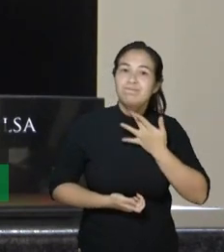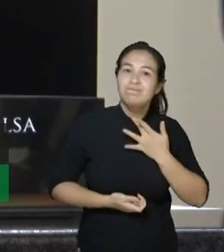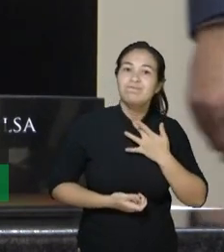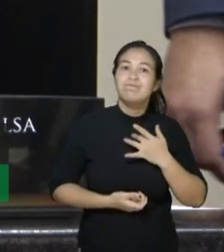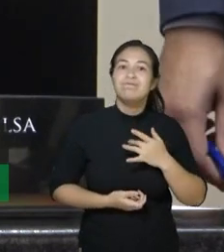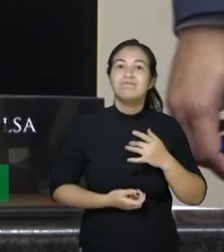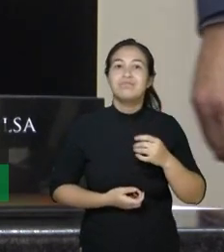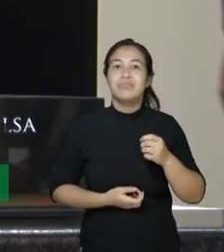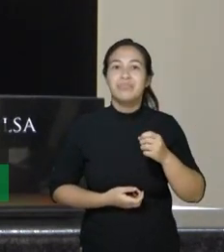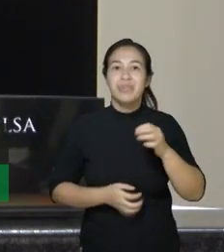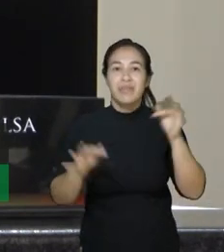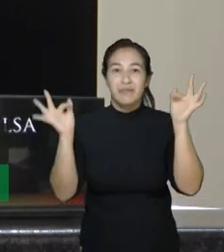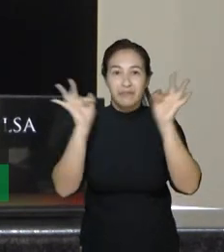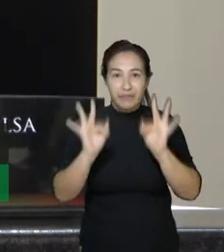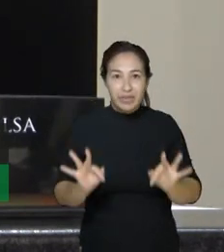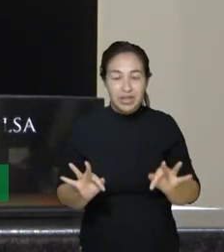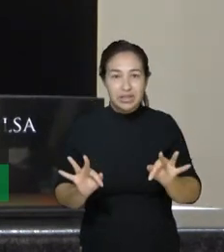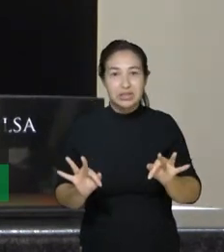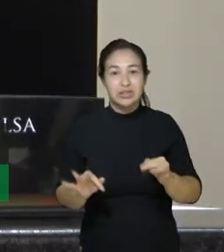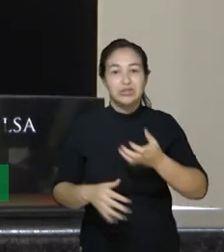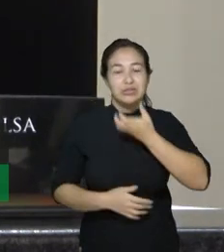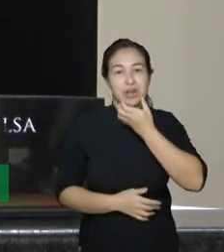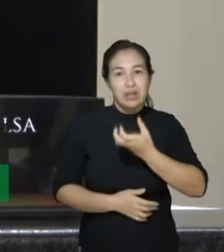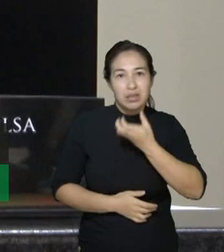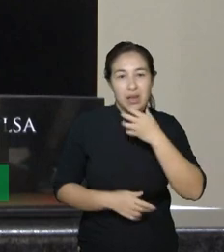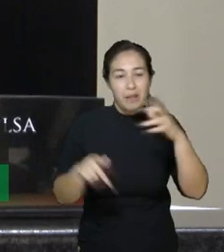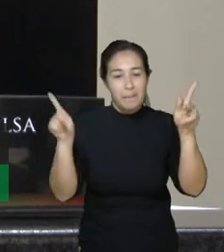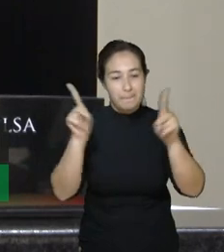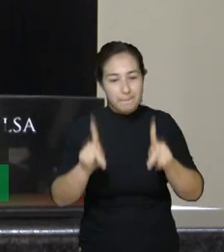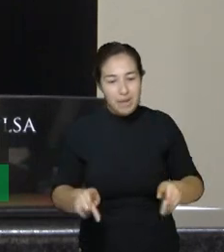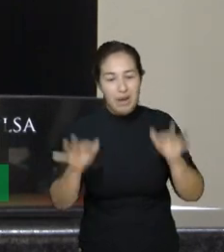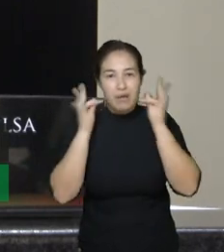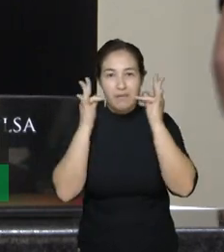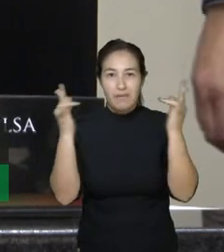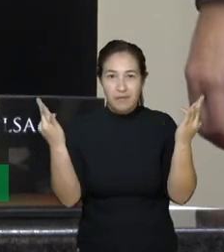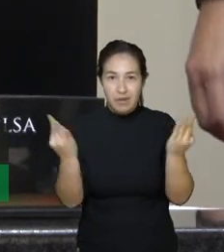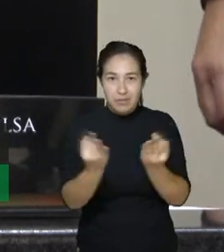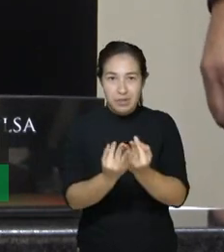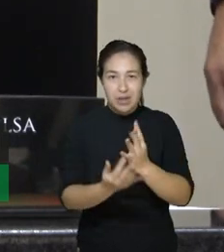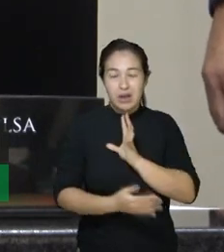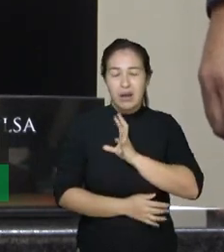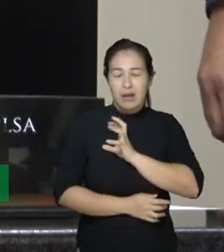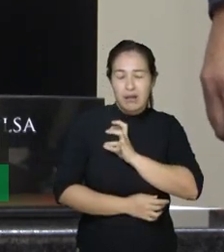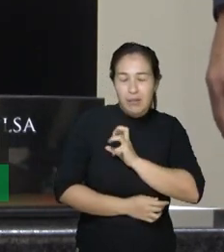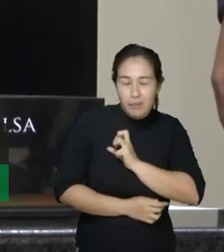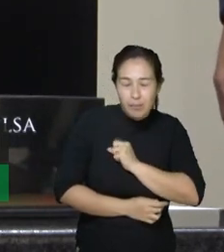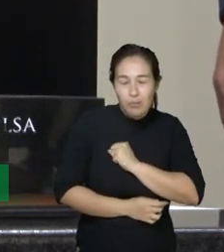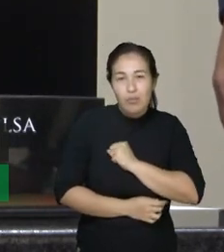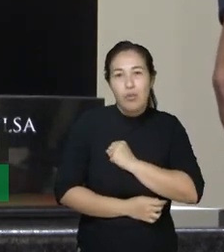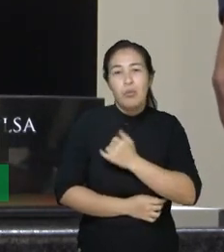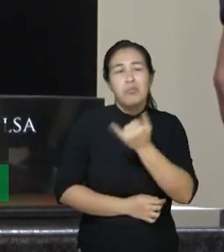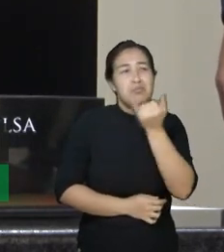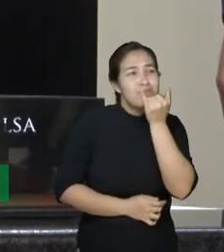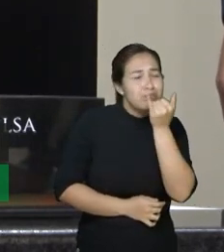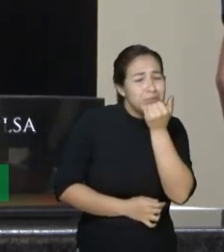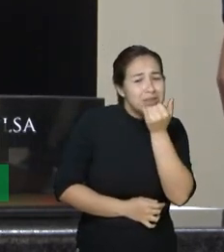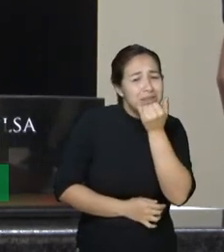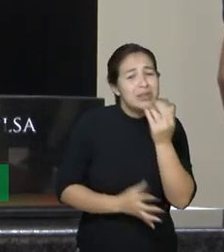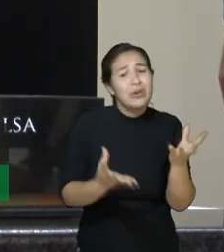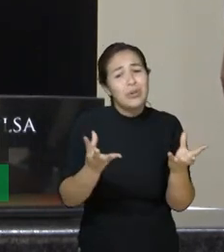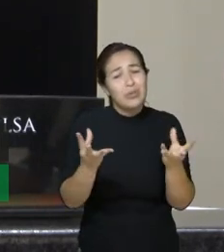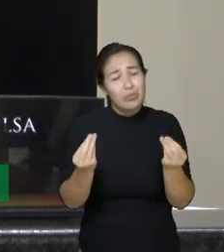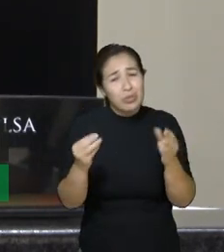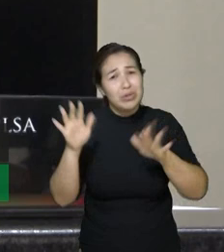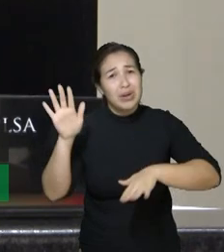um Feliz Natal, um Natal de paz, um Natal de família, um Natal de amor, um Natal de perdão. Eu sei que muitas vezes a